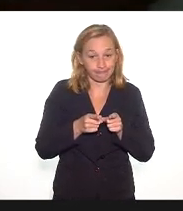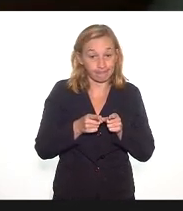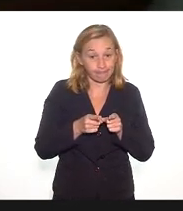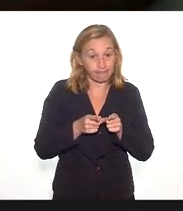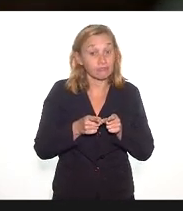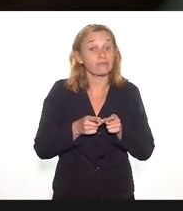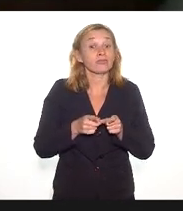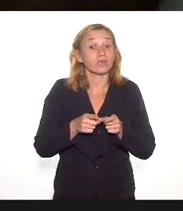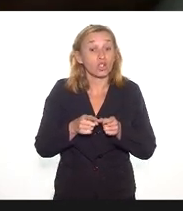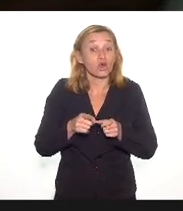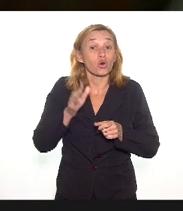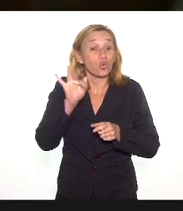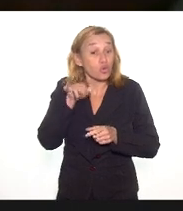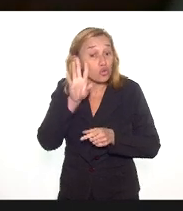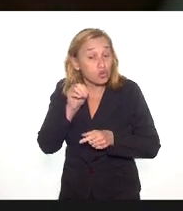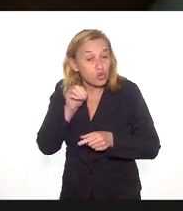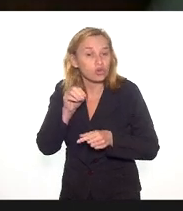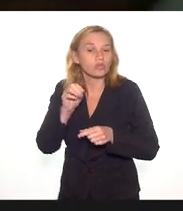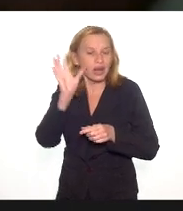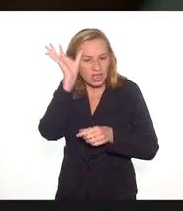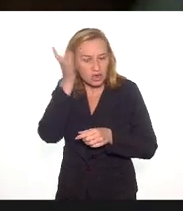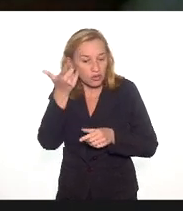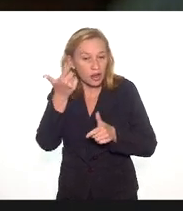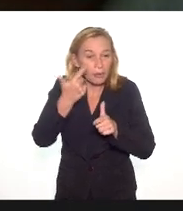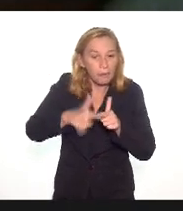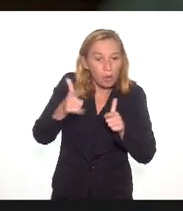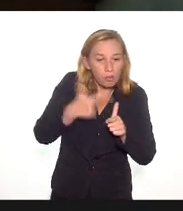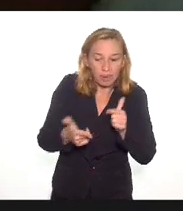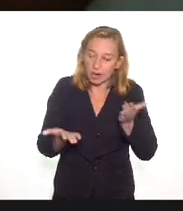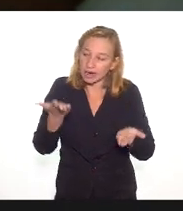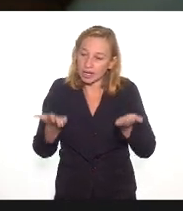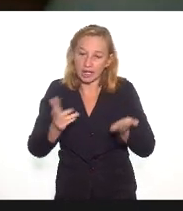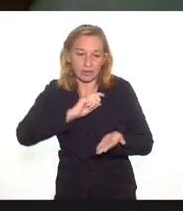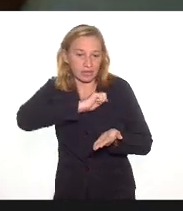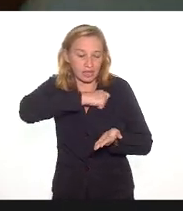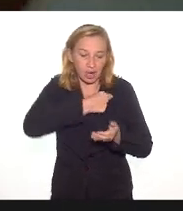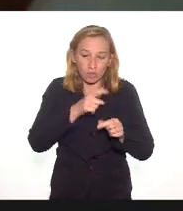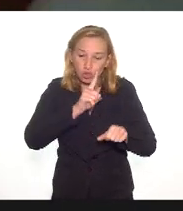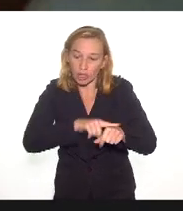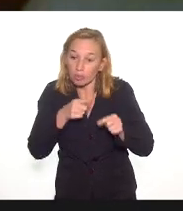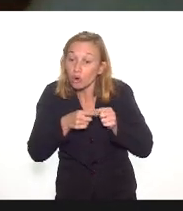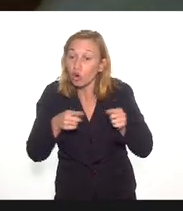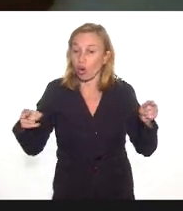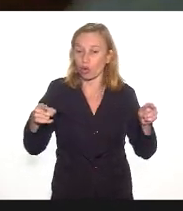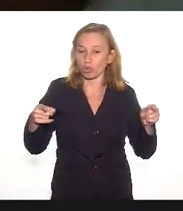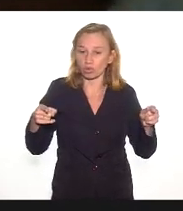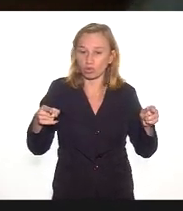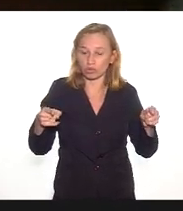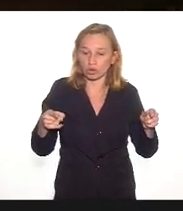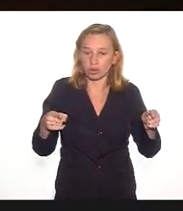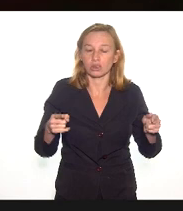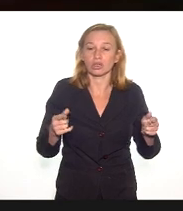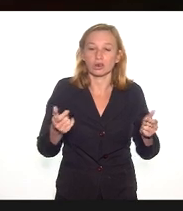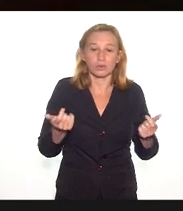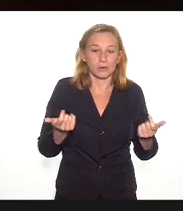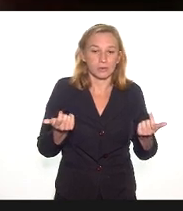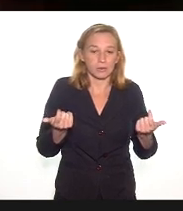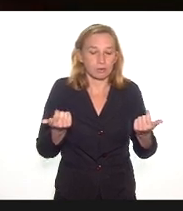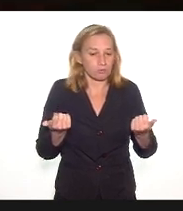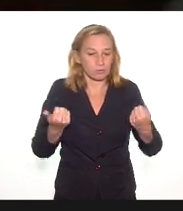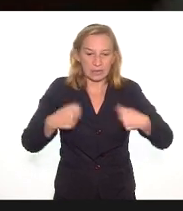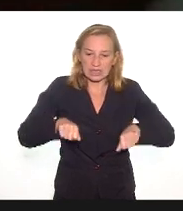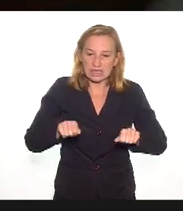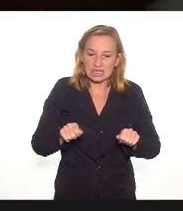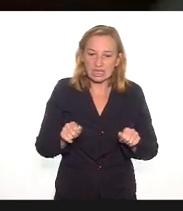O fundo é para resolver o problema do equilíbrio fiscal para a sociedade no longo prazo, sem que eu tenha que ter equilíbrio fiscal